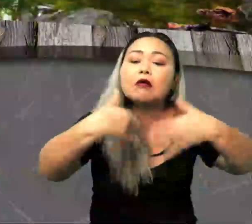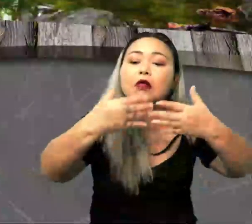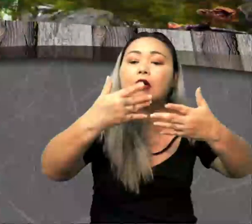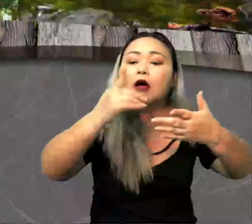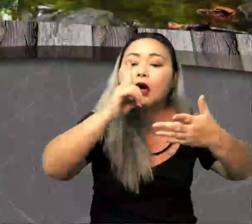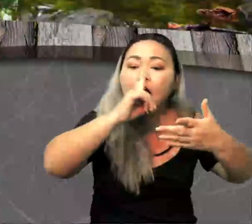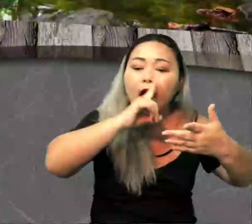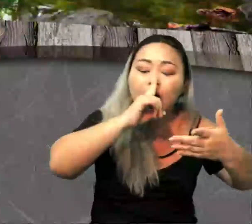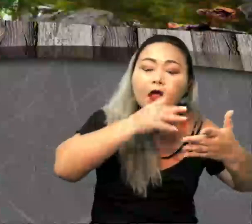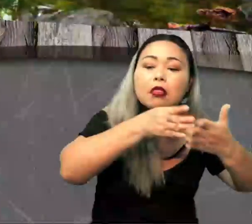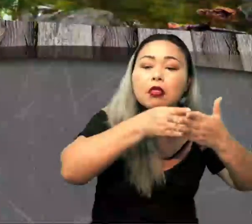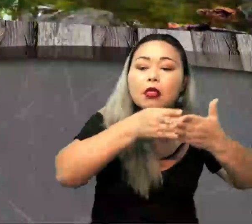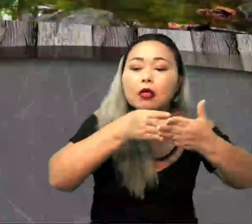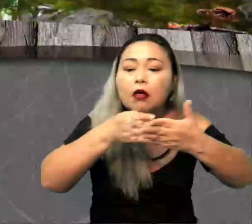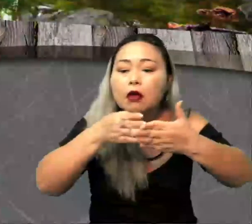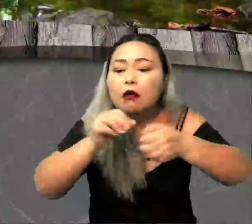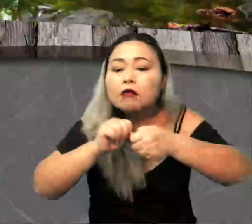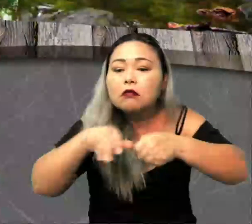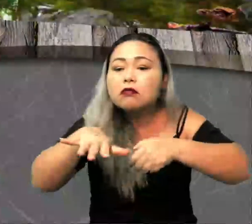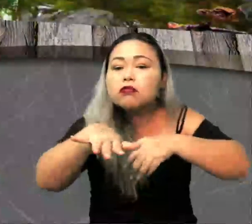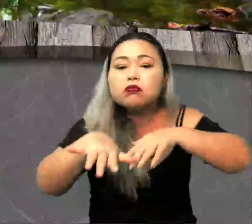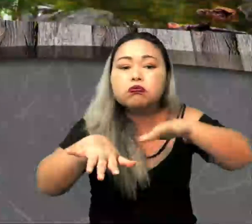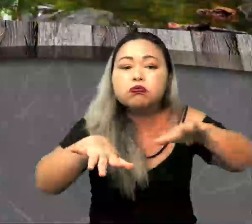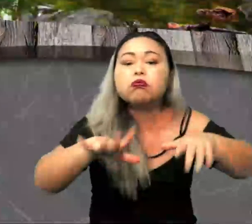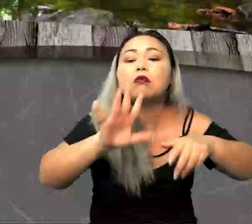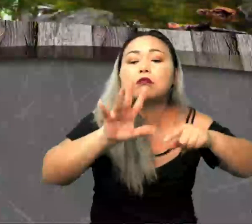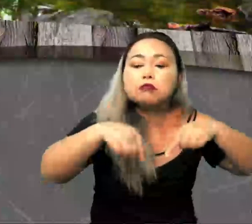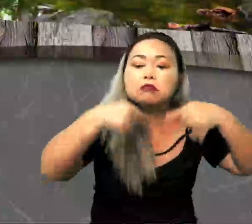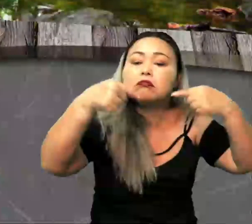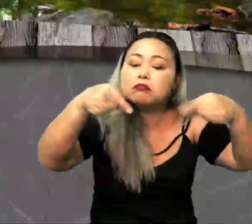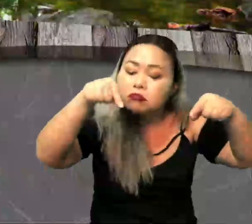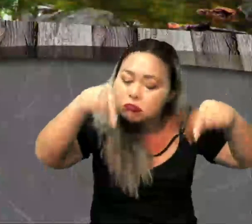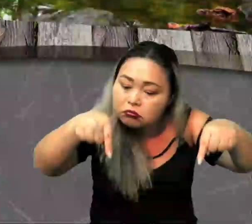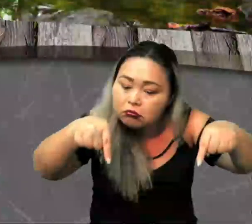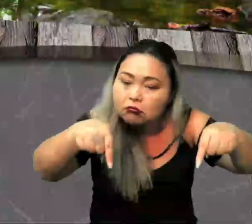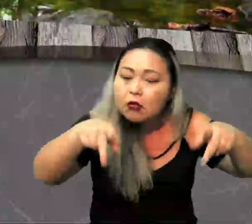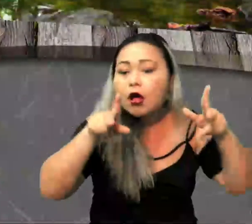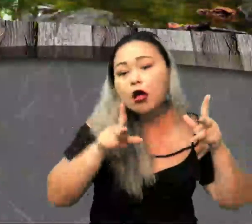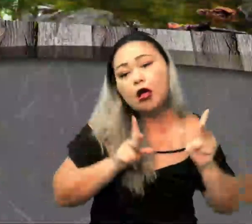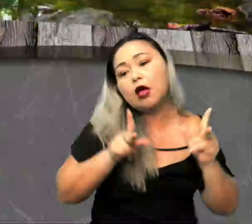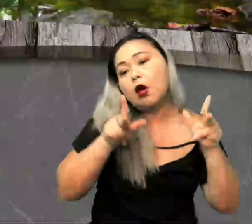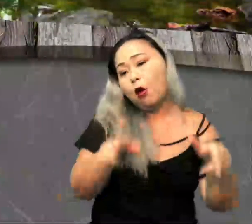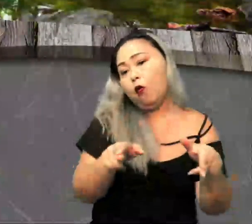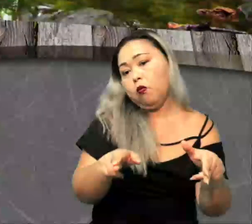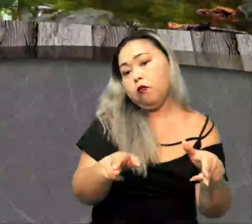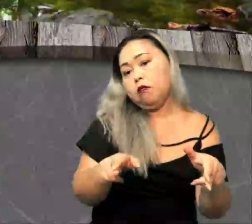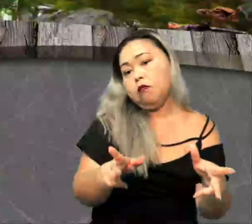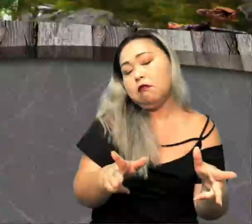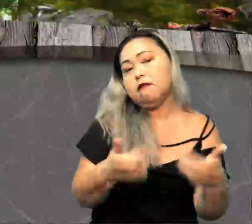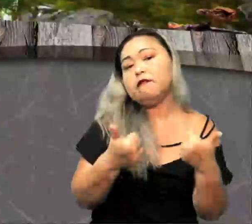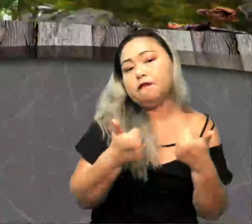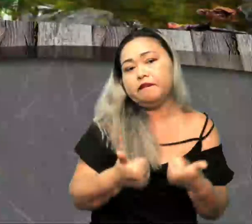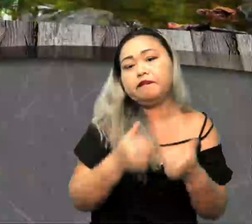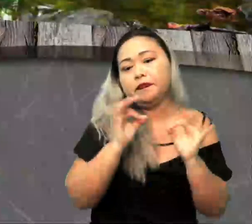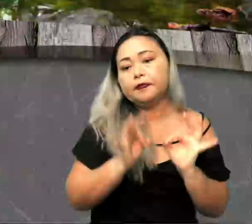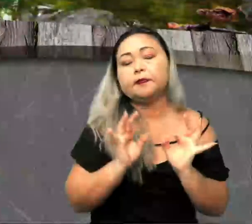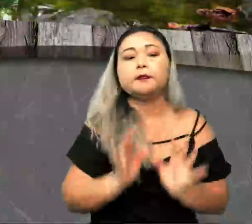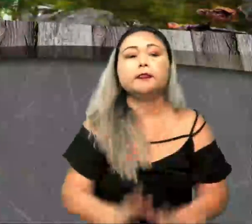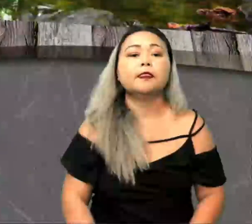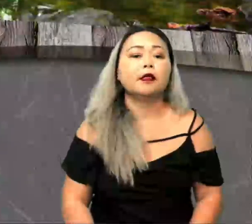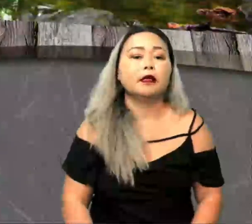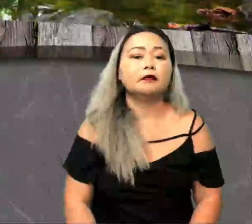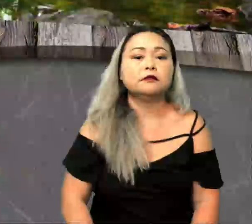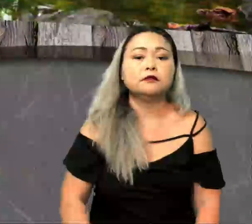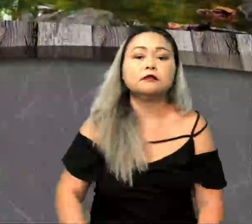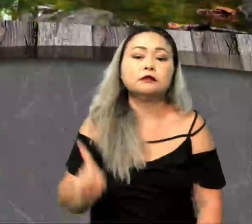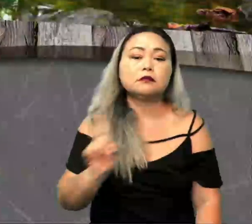ou seja, as restrições ambientais dessa bactéria, vão estar presentes também nessas outras. Certo? O que